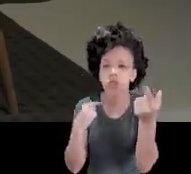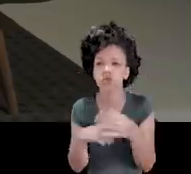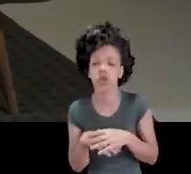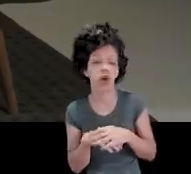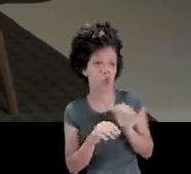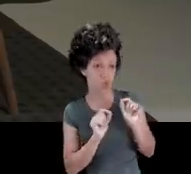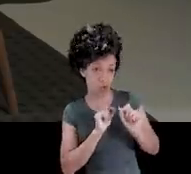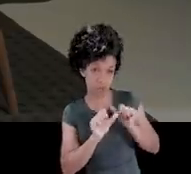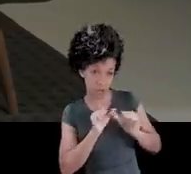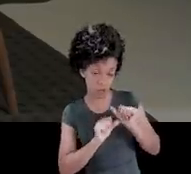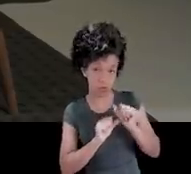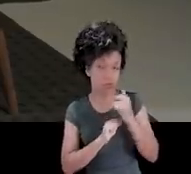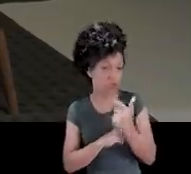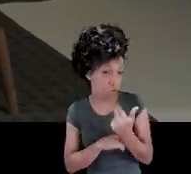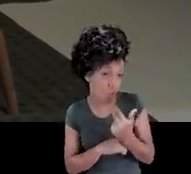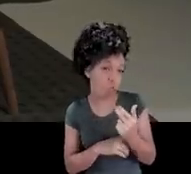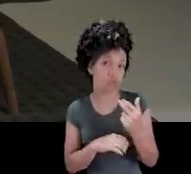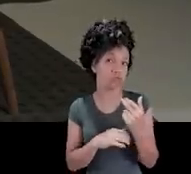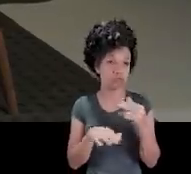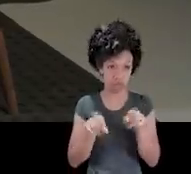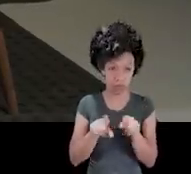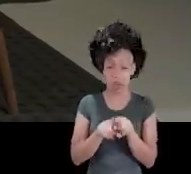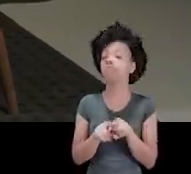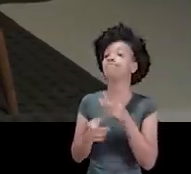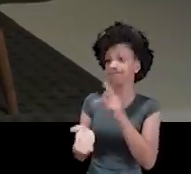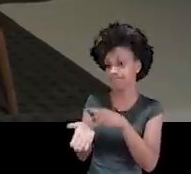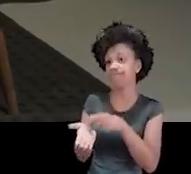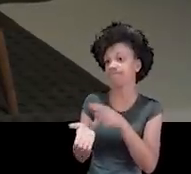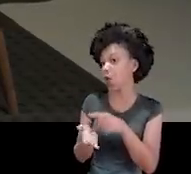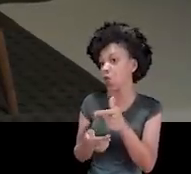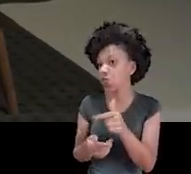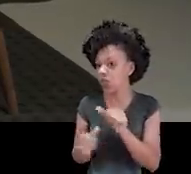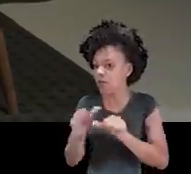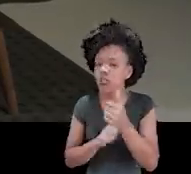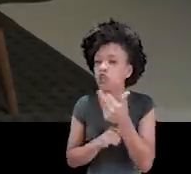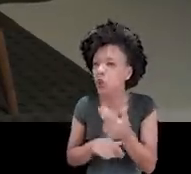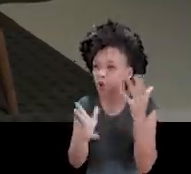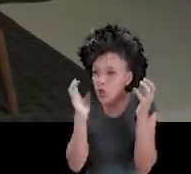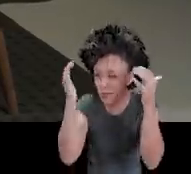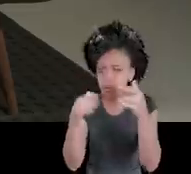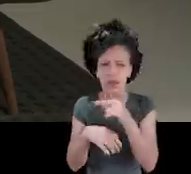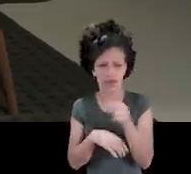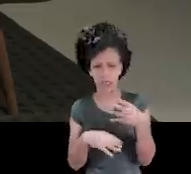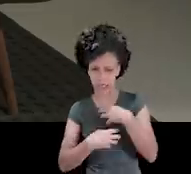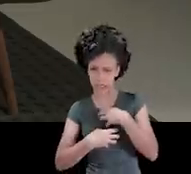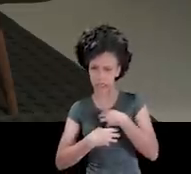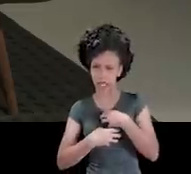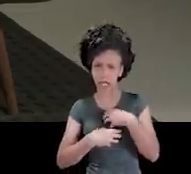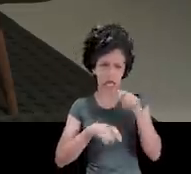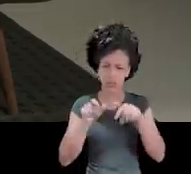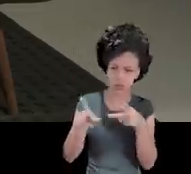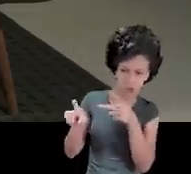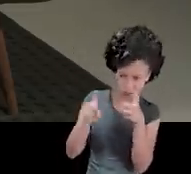muda a tonalidade e tal. Sim, exatamente, não muda a tonalidade. Tu sente isso assim, muito assim, as pessoas percebem